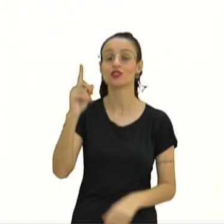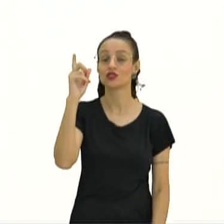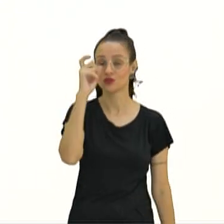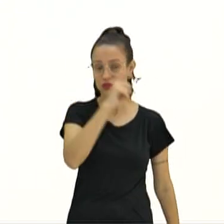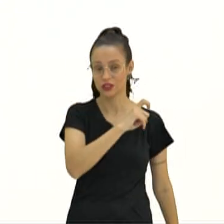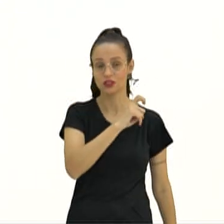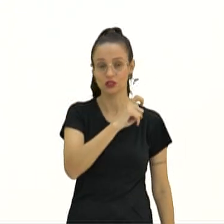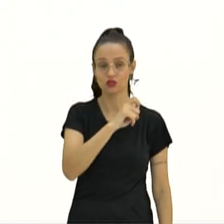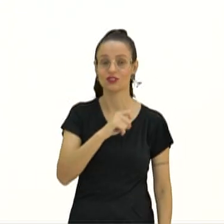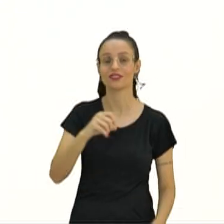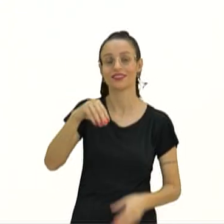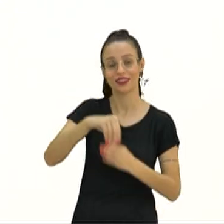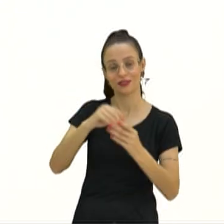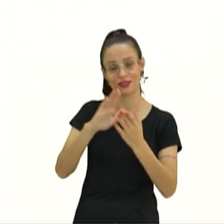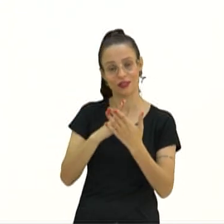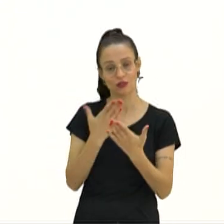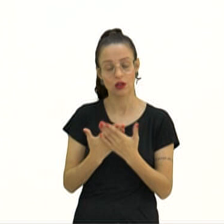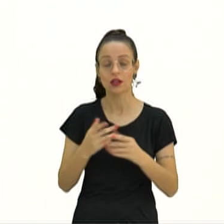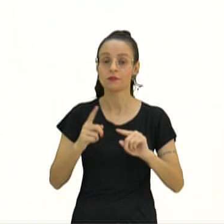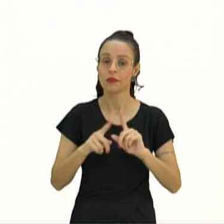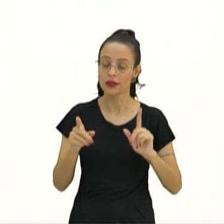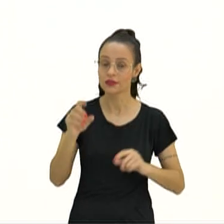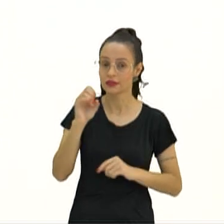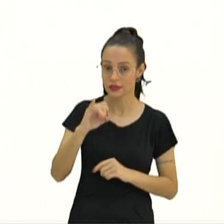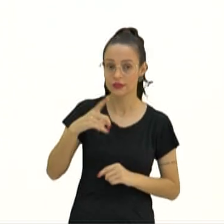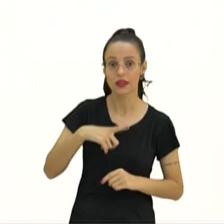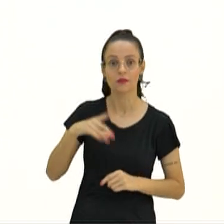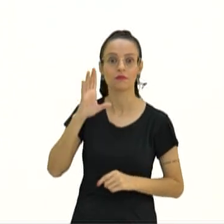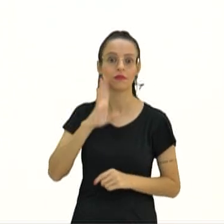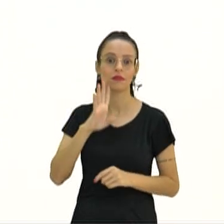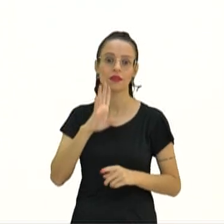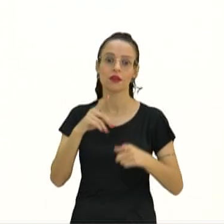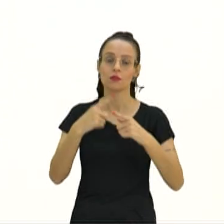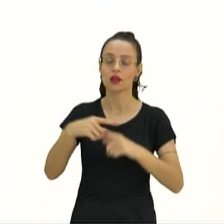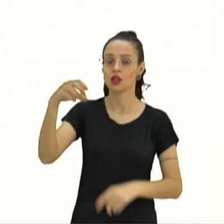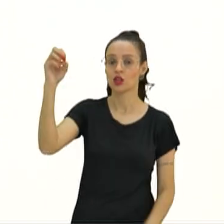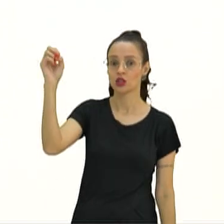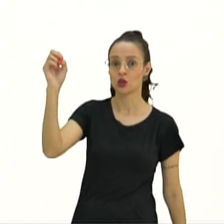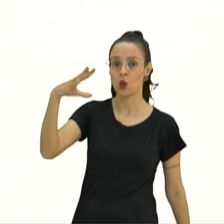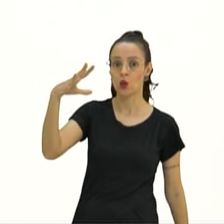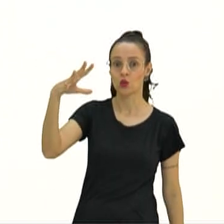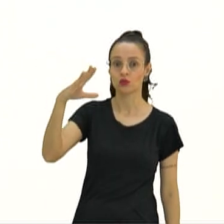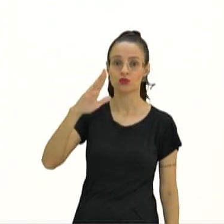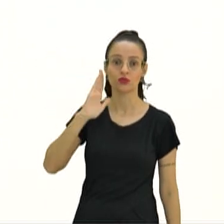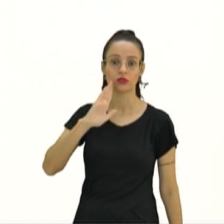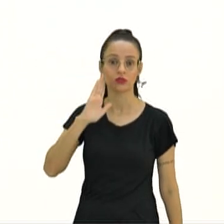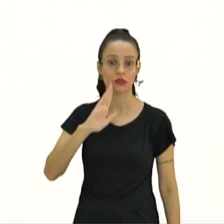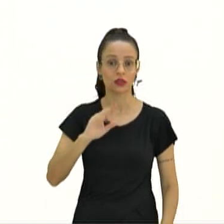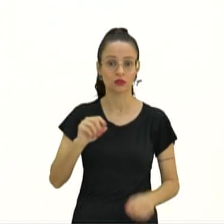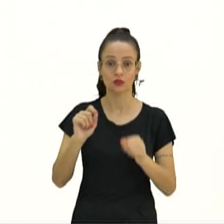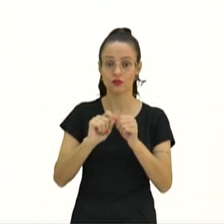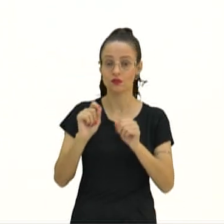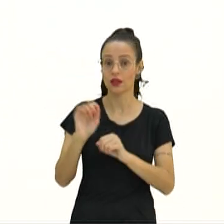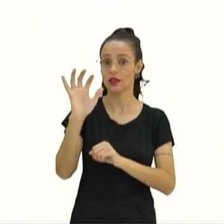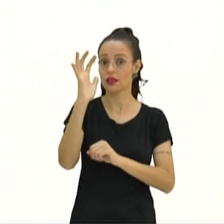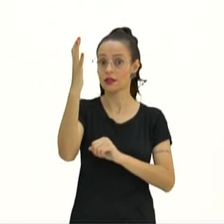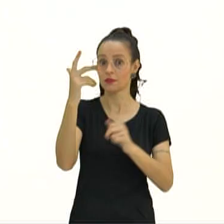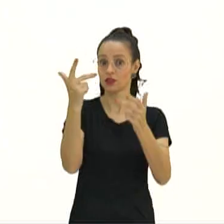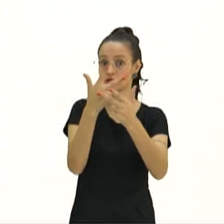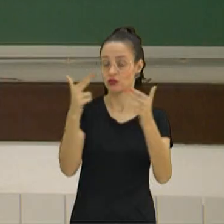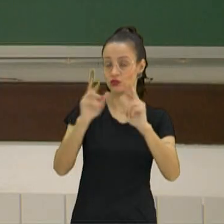de a gente ter no colégio, né? Mas quando tem é bem legal, assim, porque uma luz azul traz um clima totalmente diferente de uma